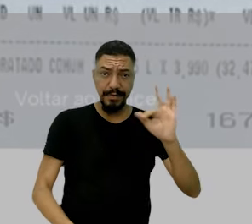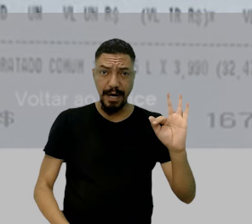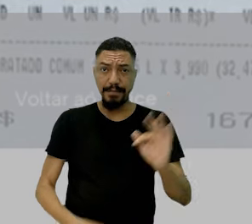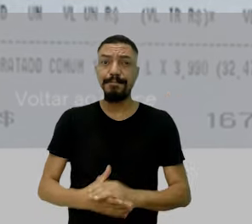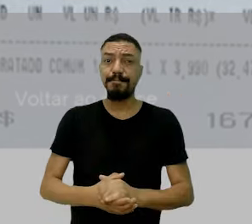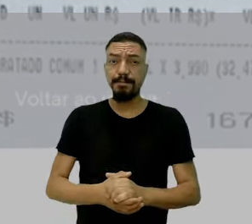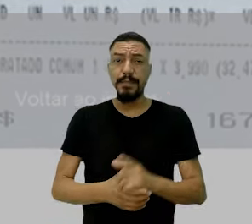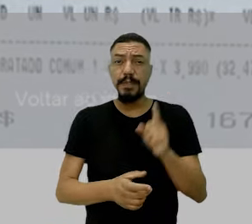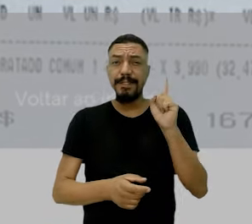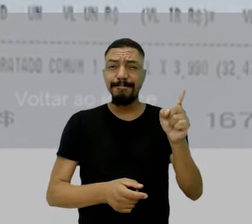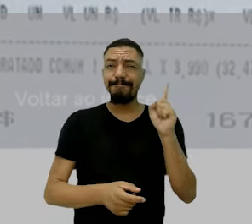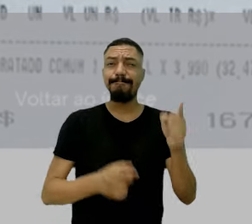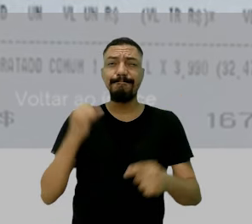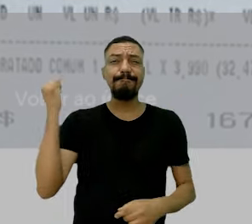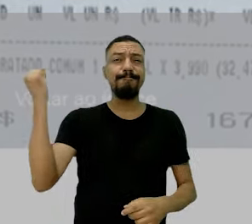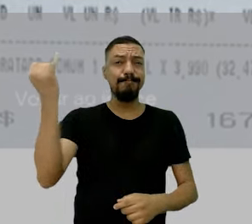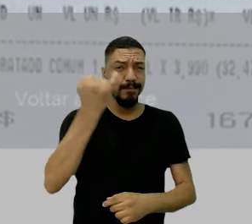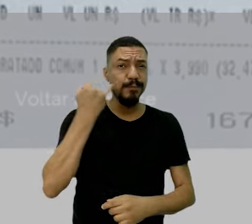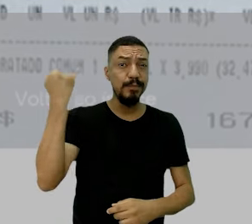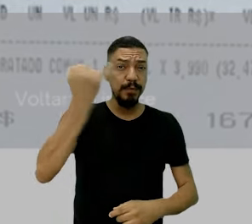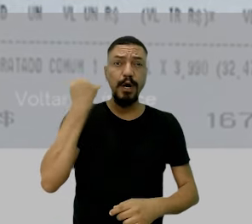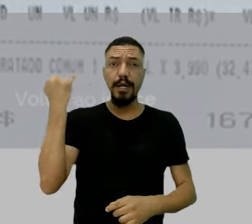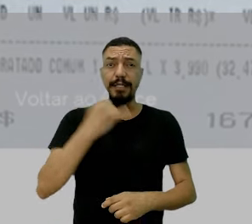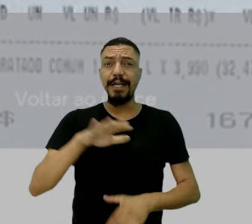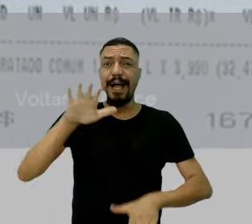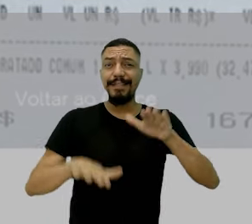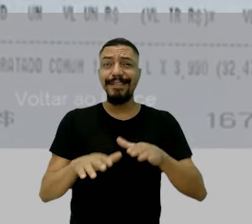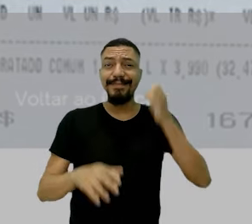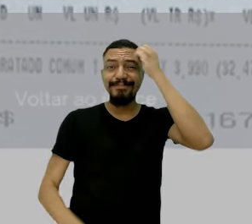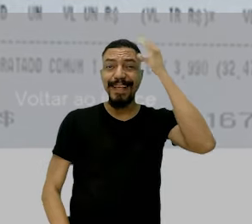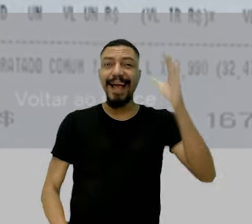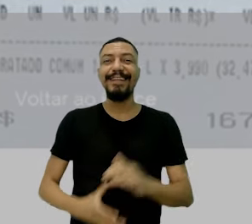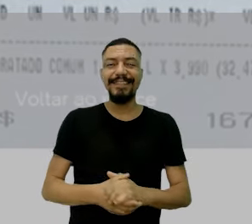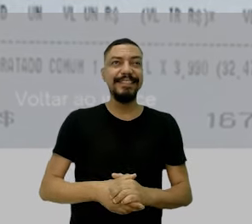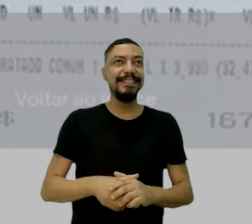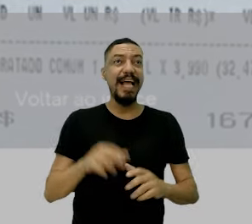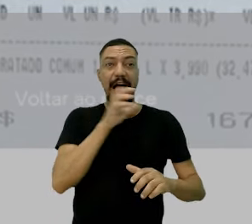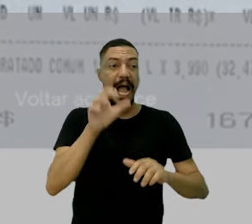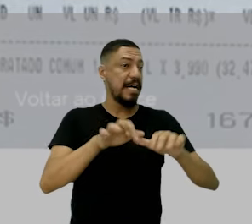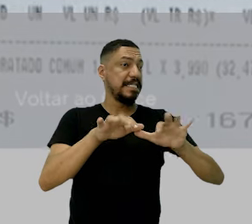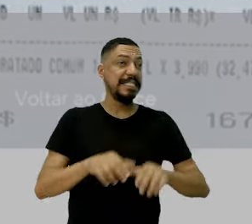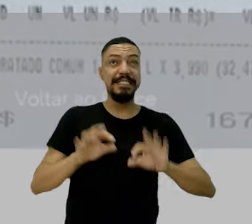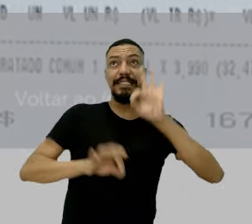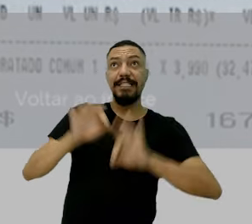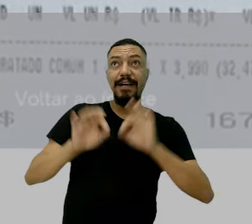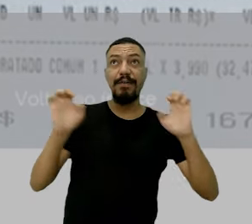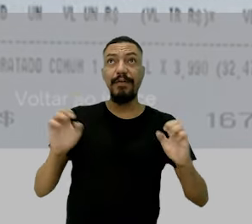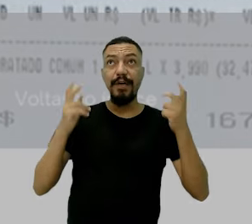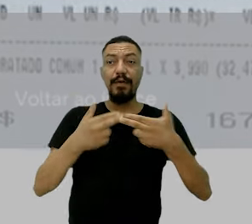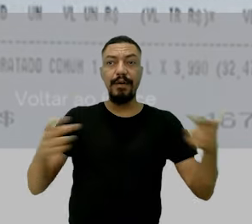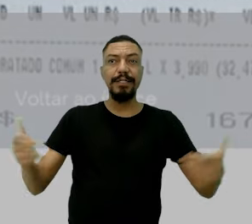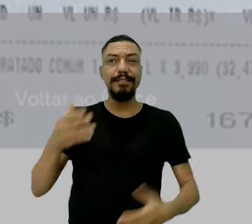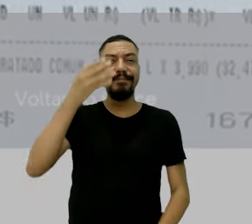nota. Isso daqui é super, super importante. E às vezes a gente esquece, na correria da